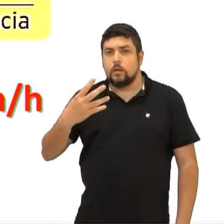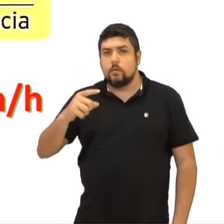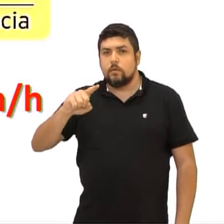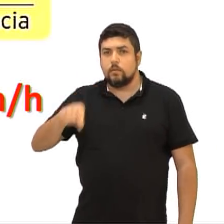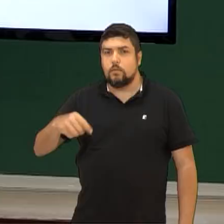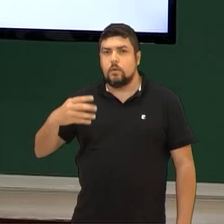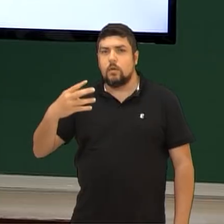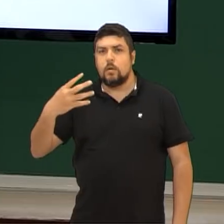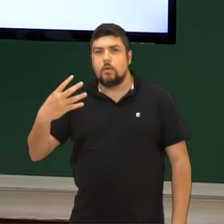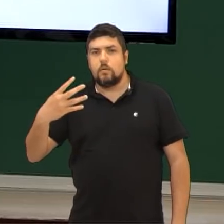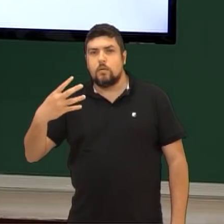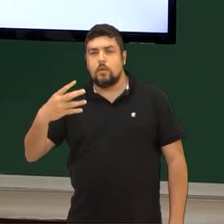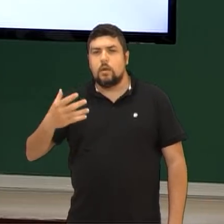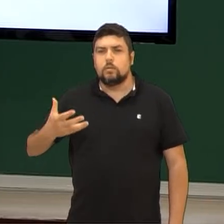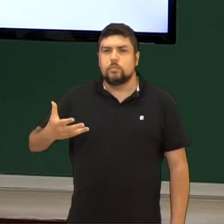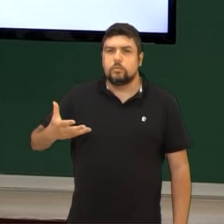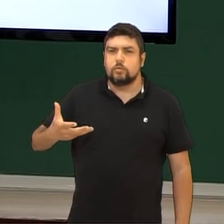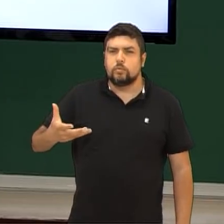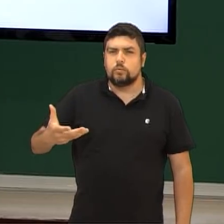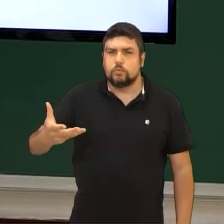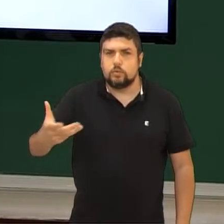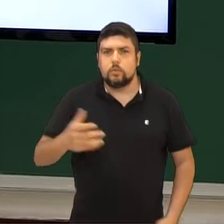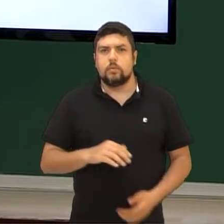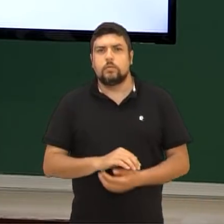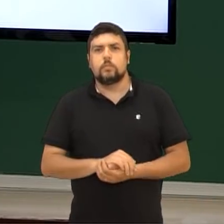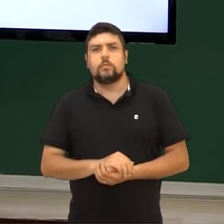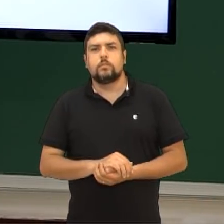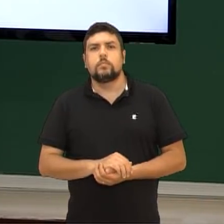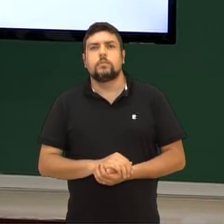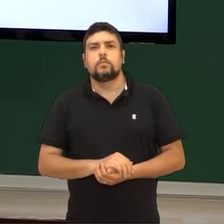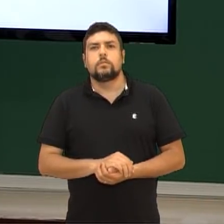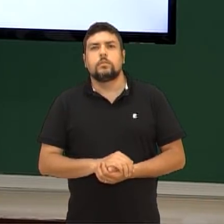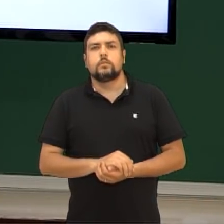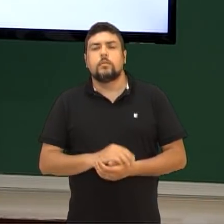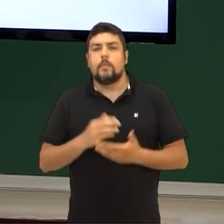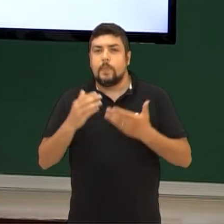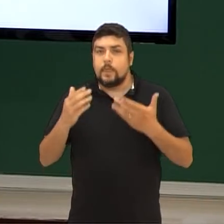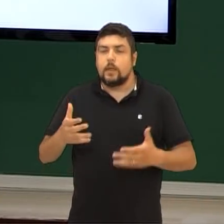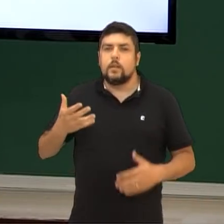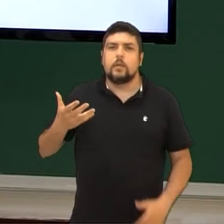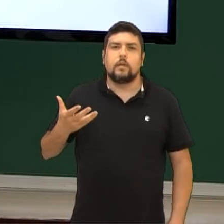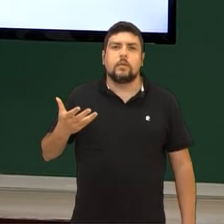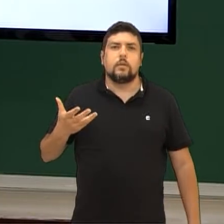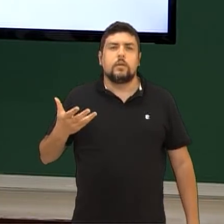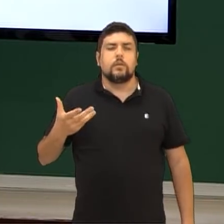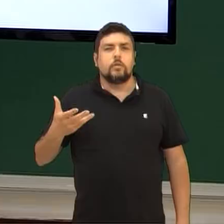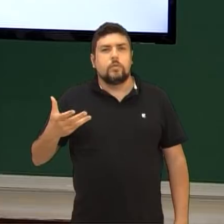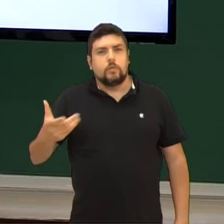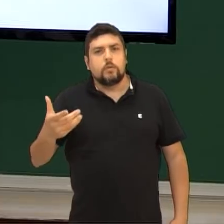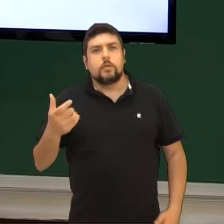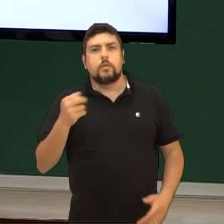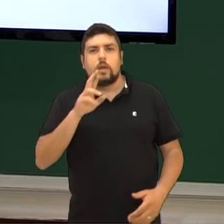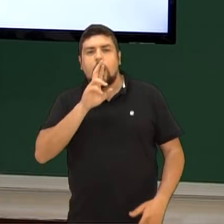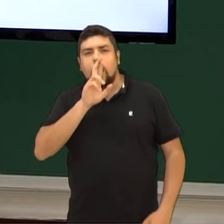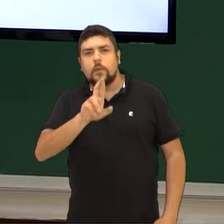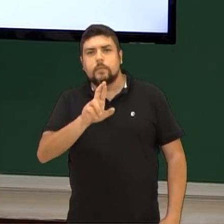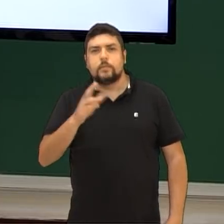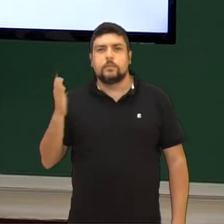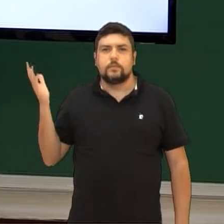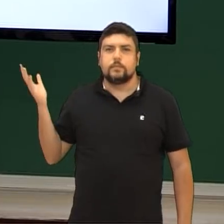84,4 km por hora. Esse seria a velocidade média dessa pergunta.